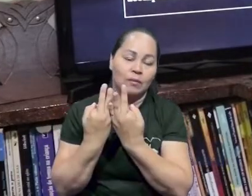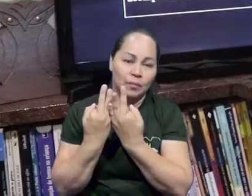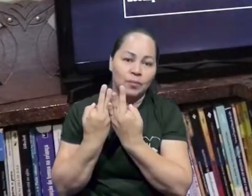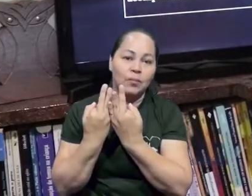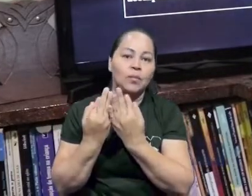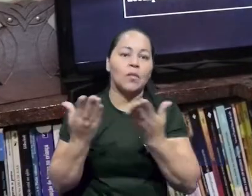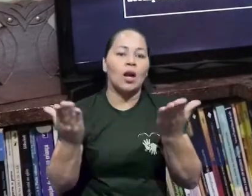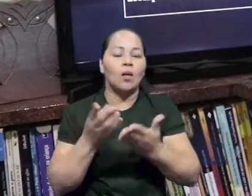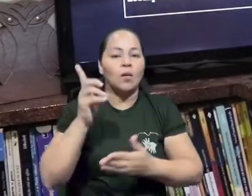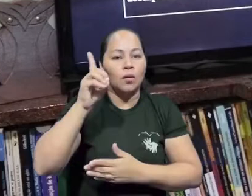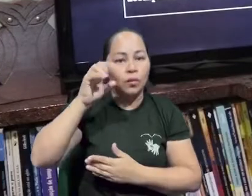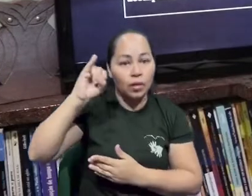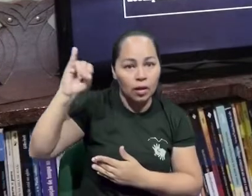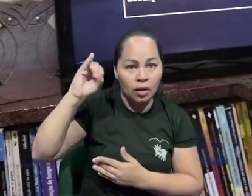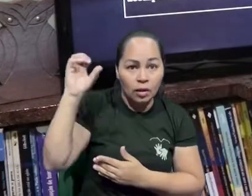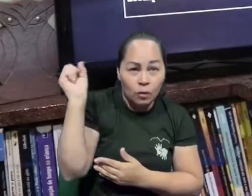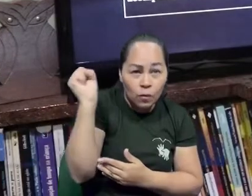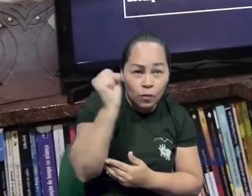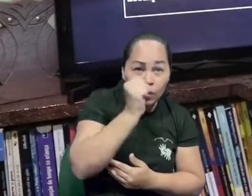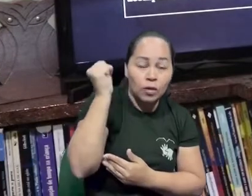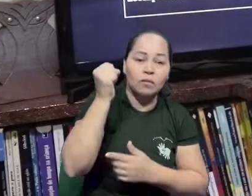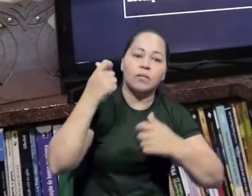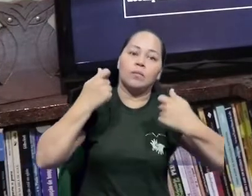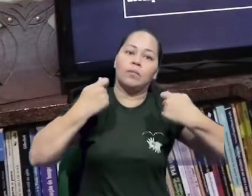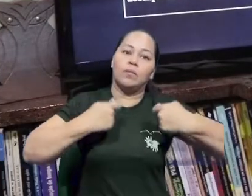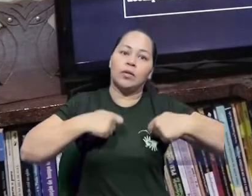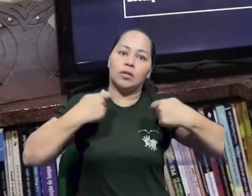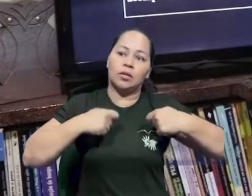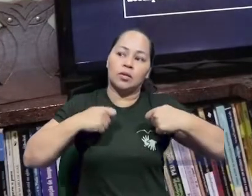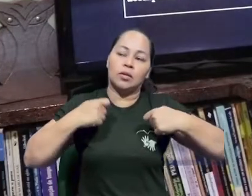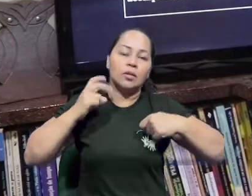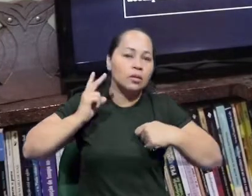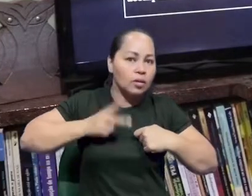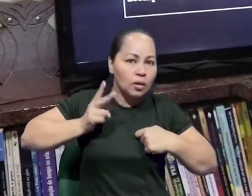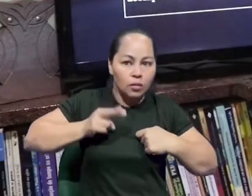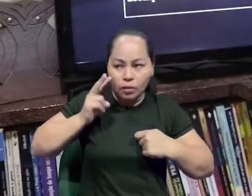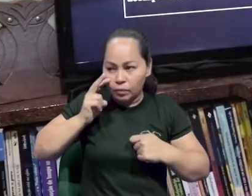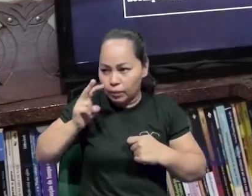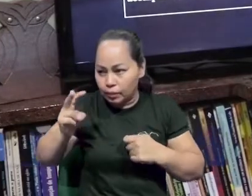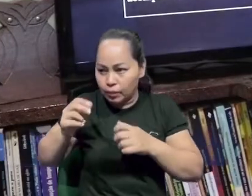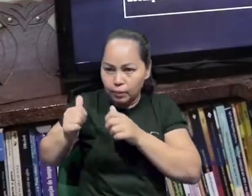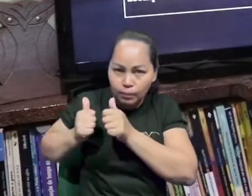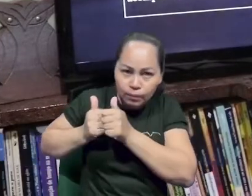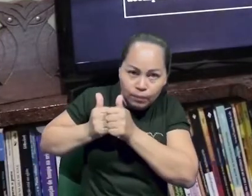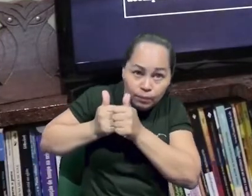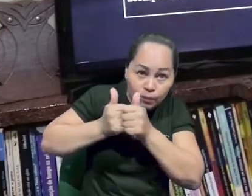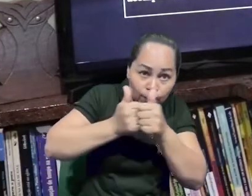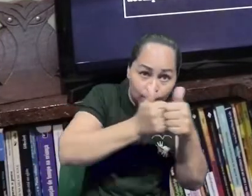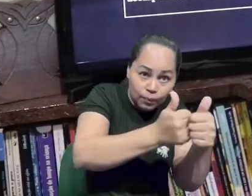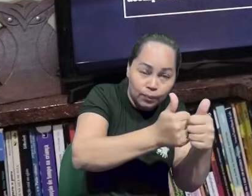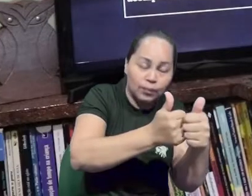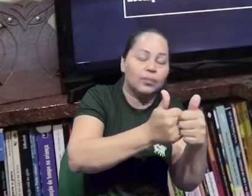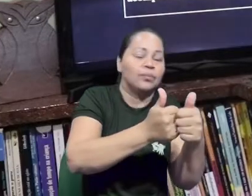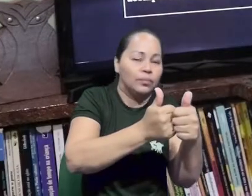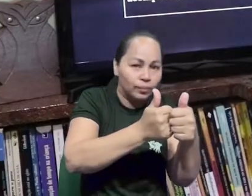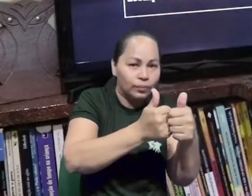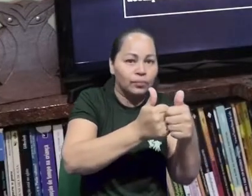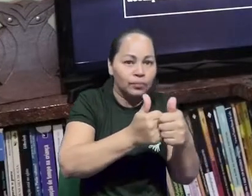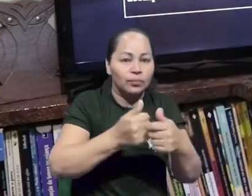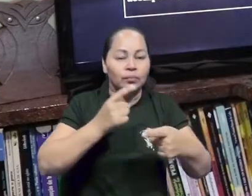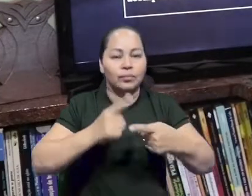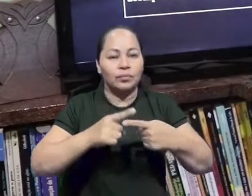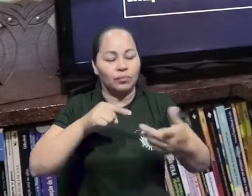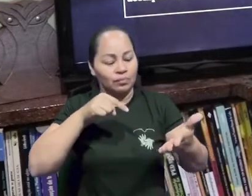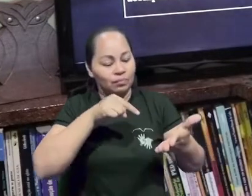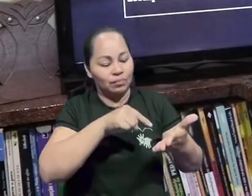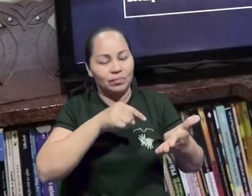seu deslocamento, consequentemente depende de terceiros, né? Normalmente nos casos de DI grave, severa,